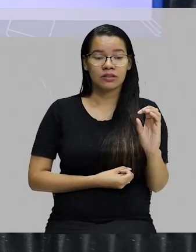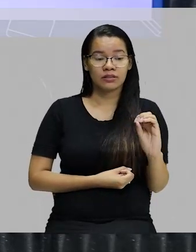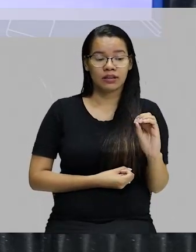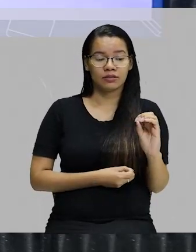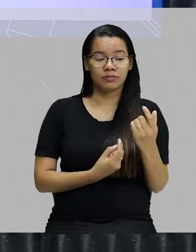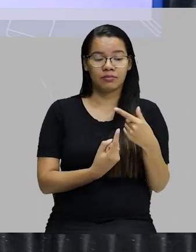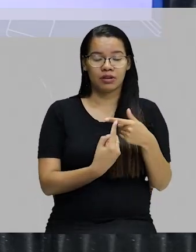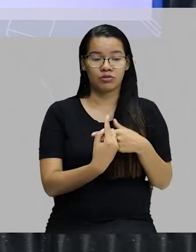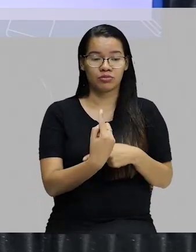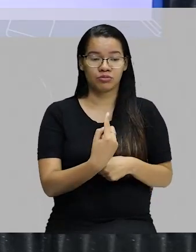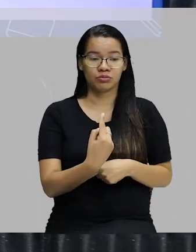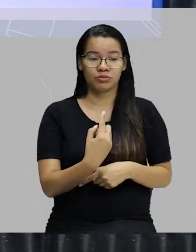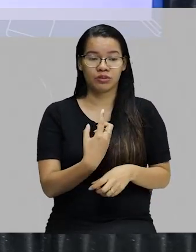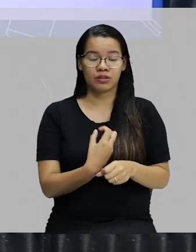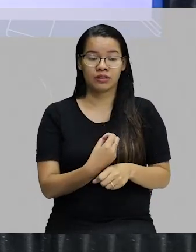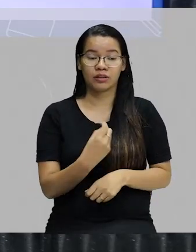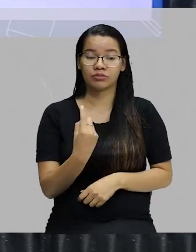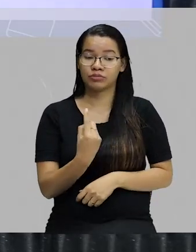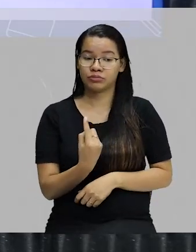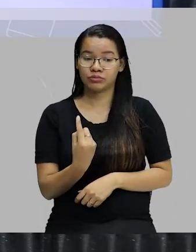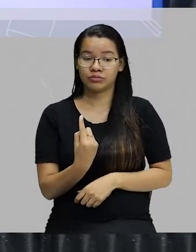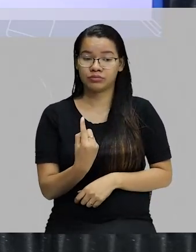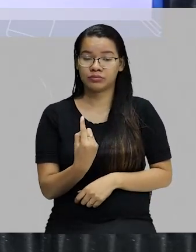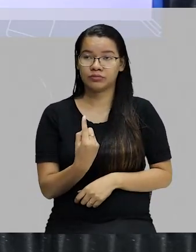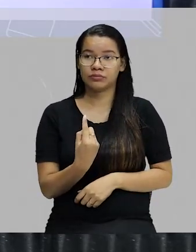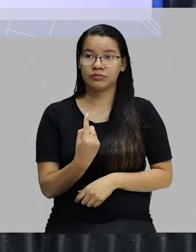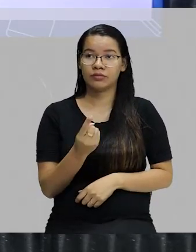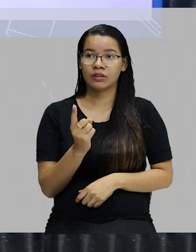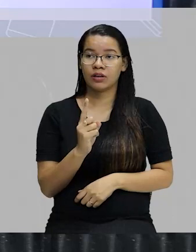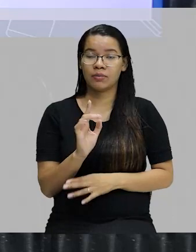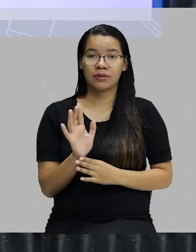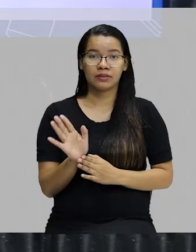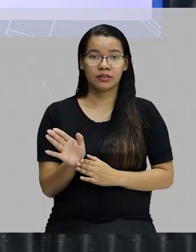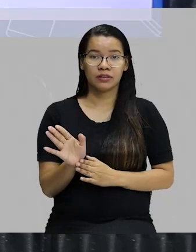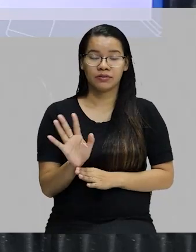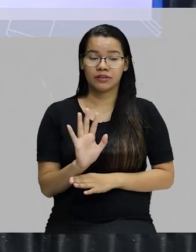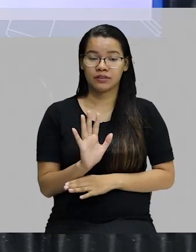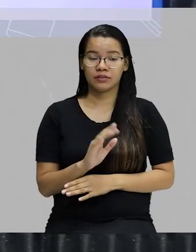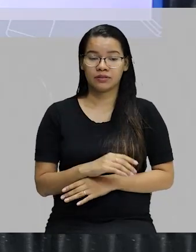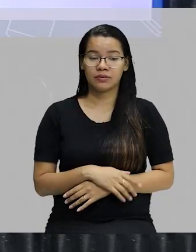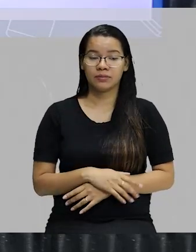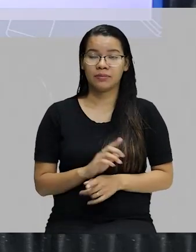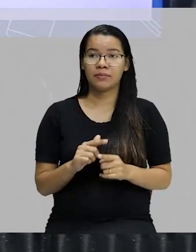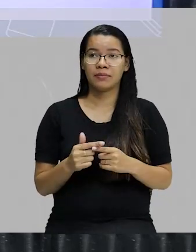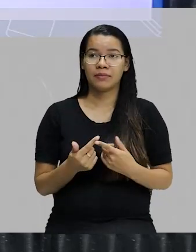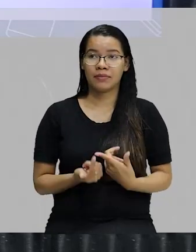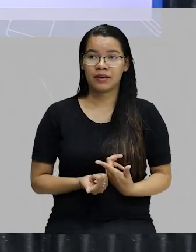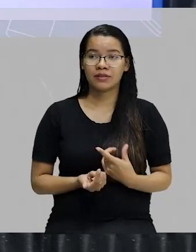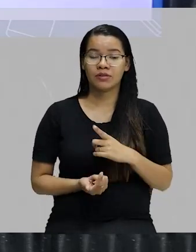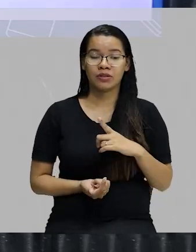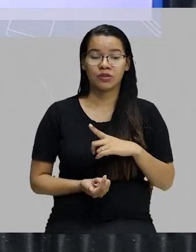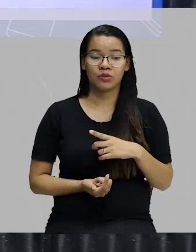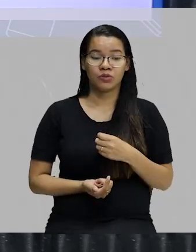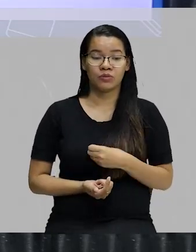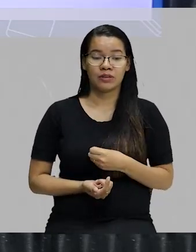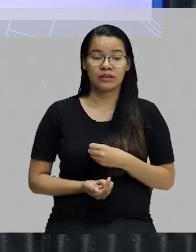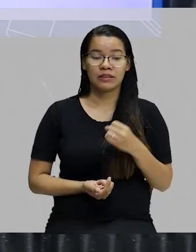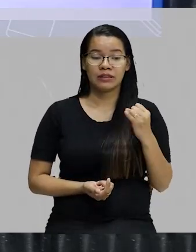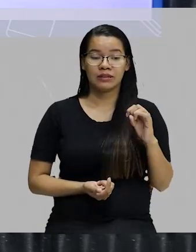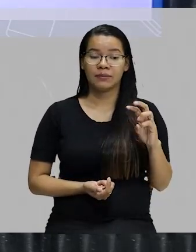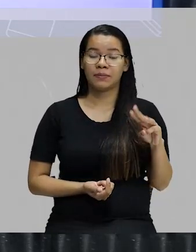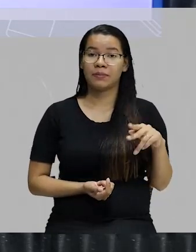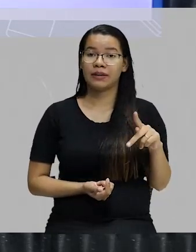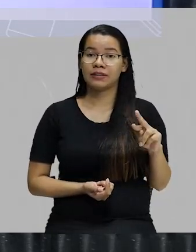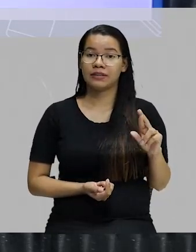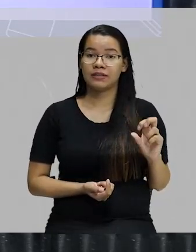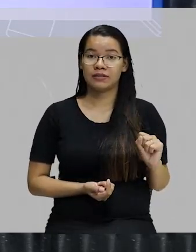1. Certinho. Aqui não manteve o 1, tá? Mas eu tenho números ímpares sendo